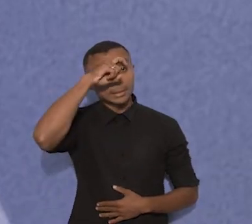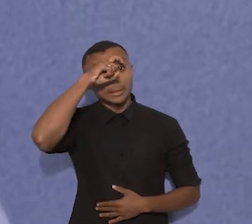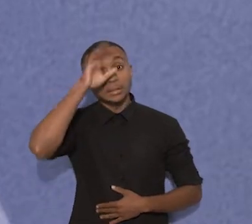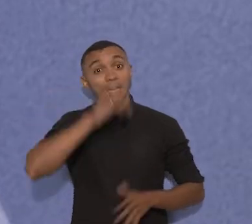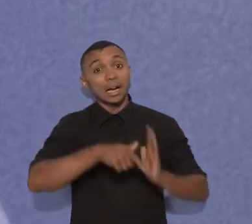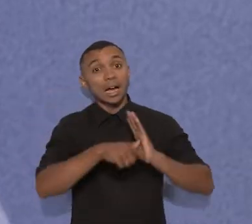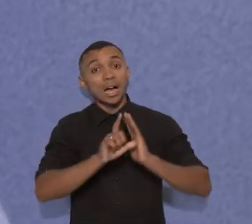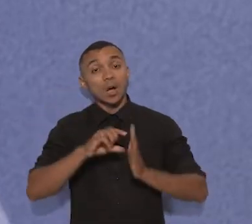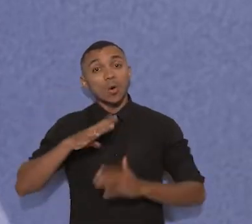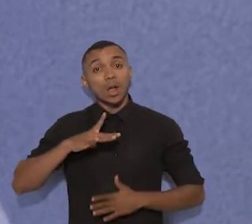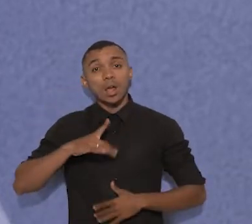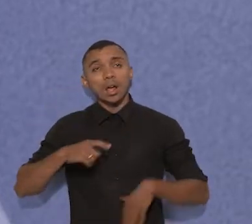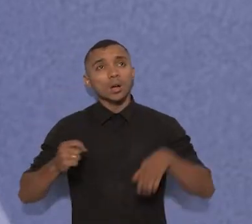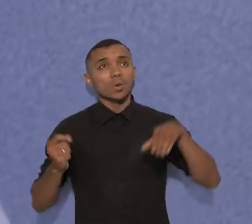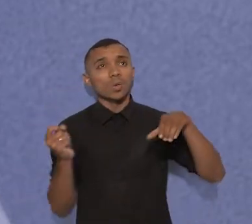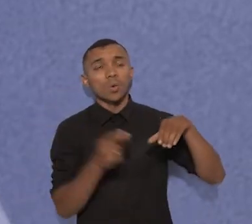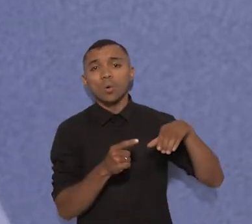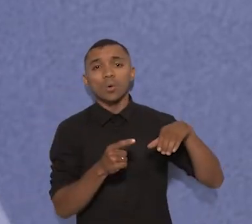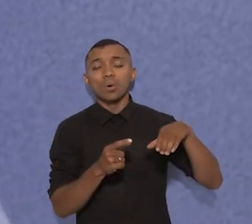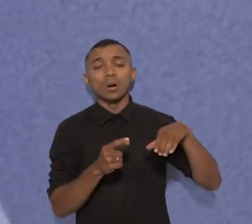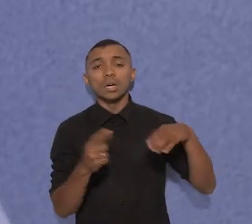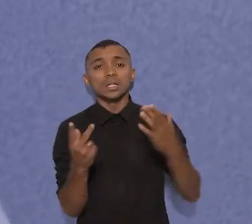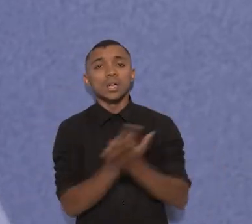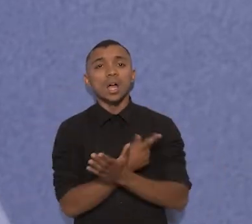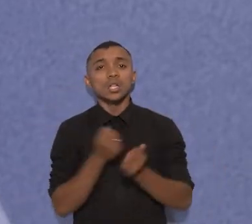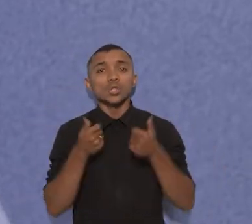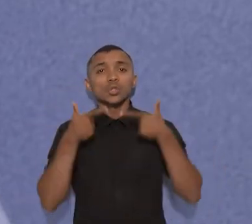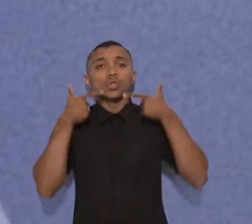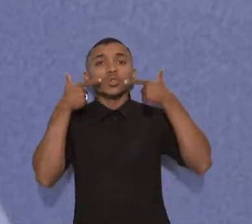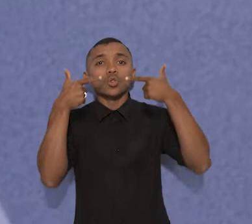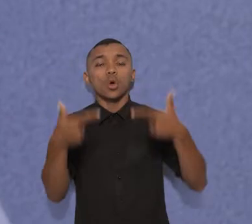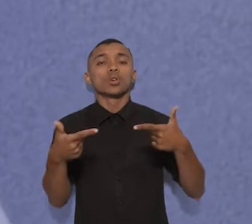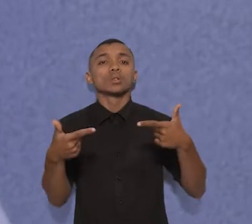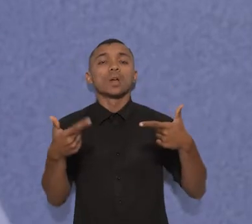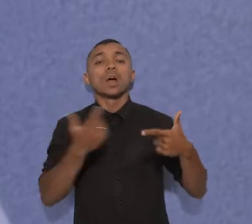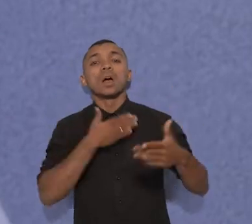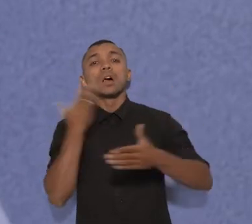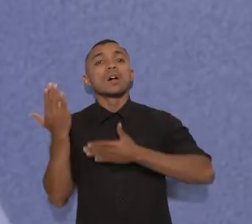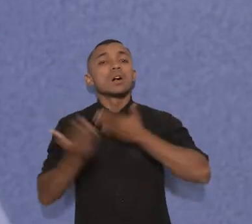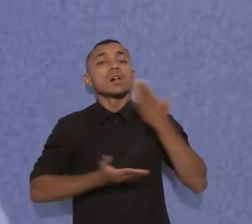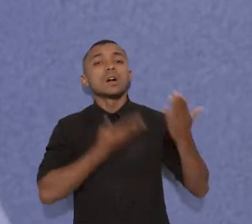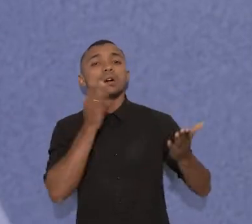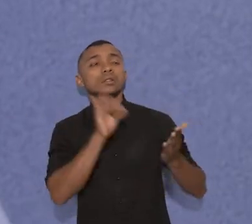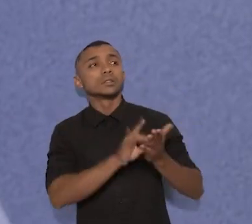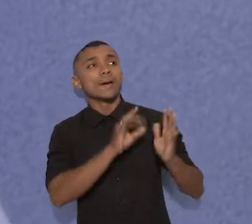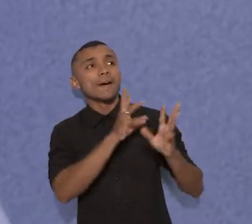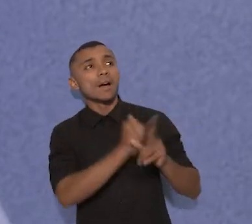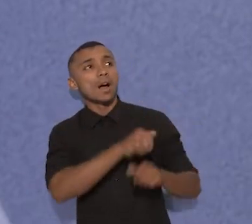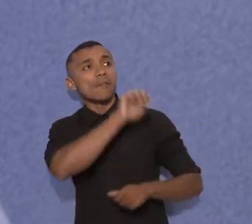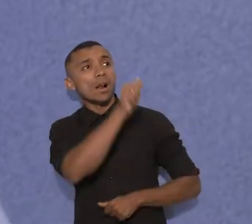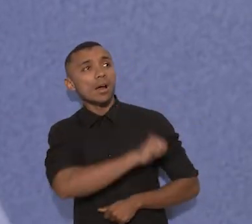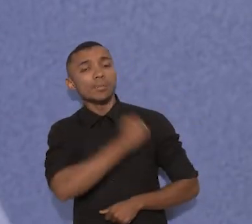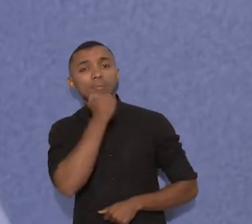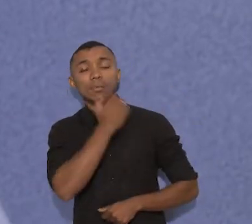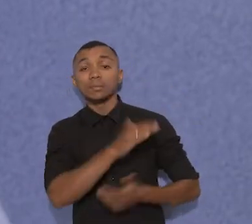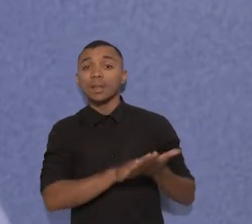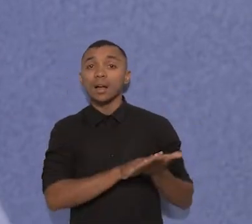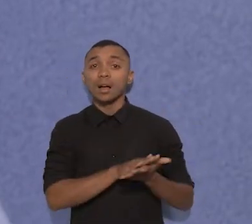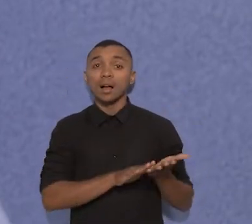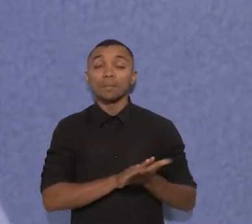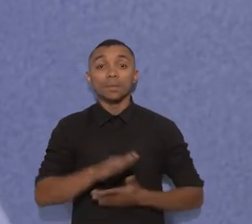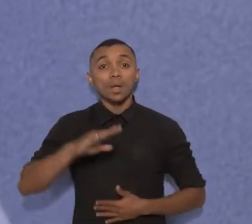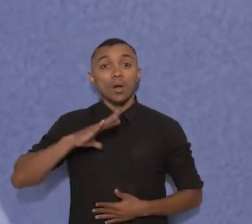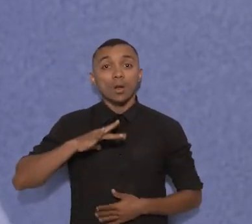gol do acaso, não representou absolutamente nada do ponto de vista tático e técnico. O